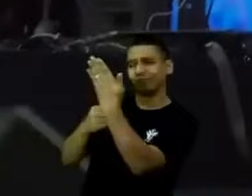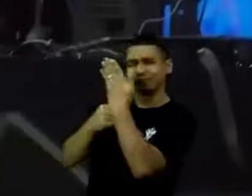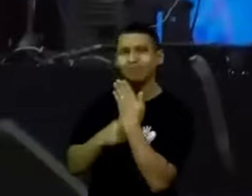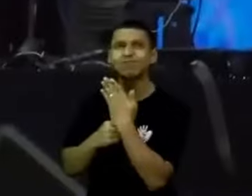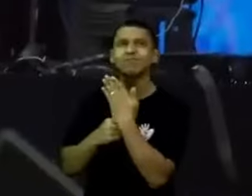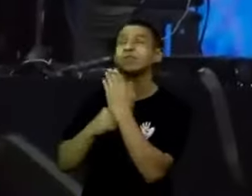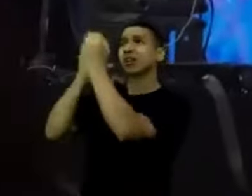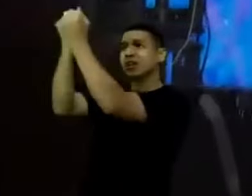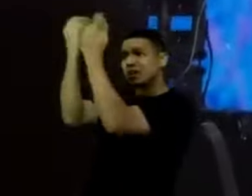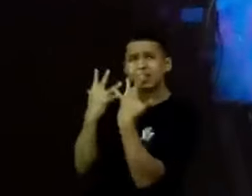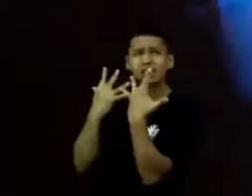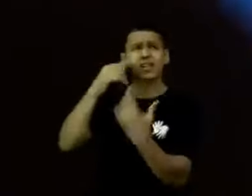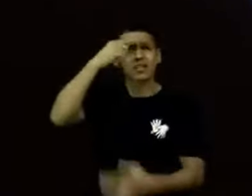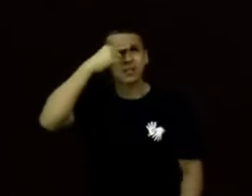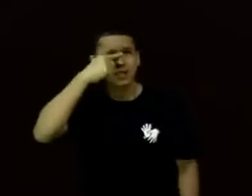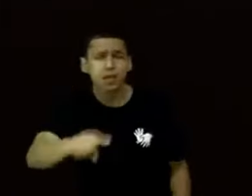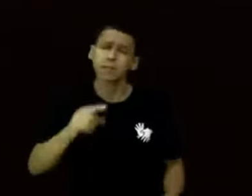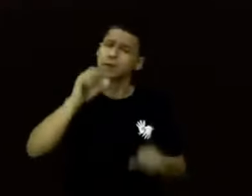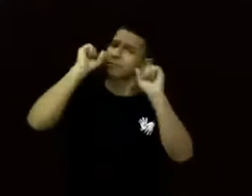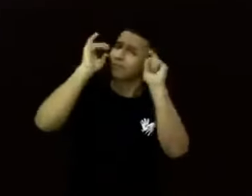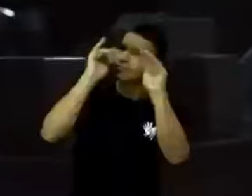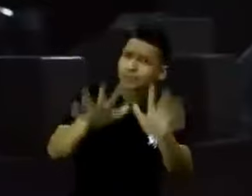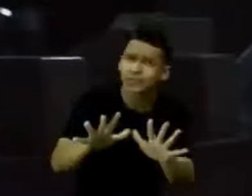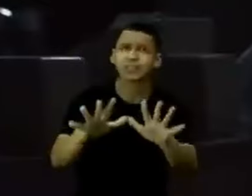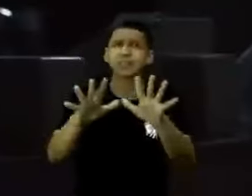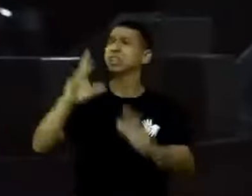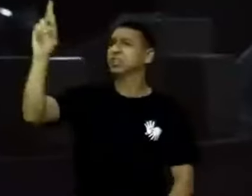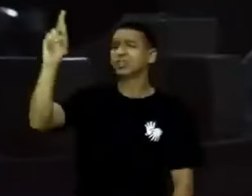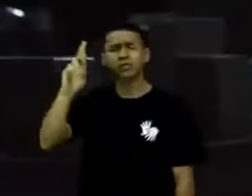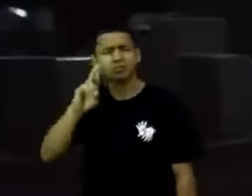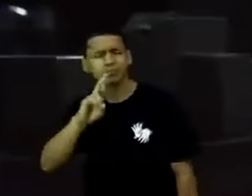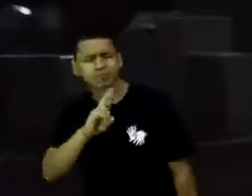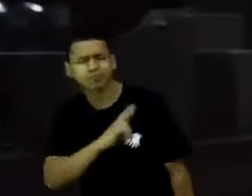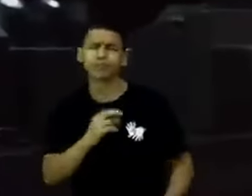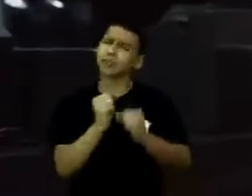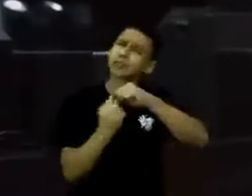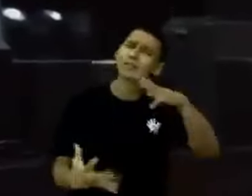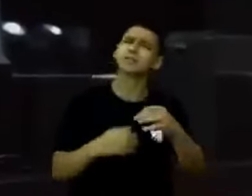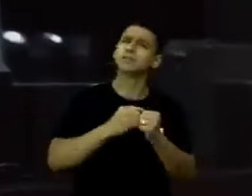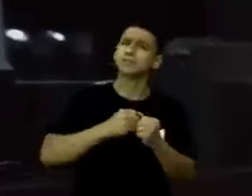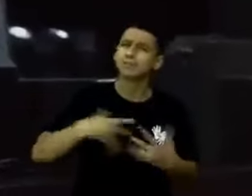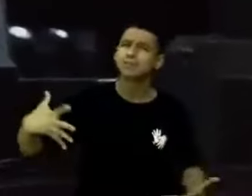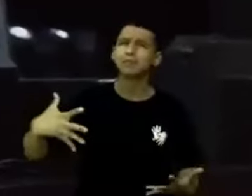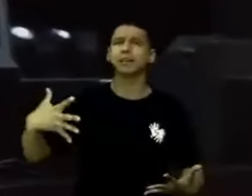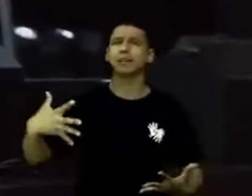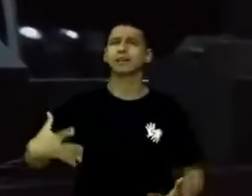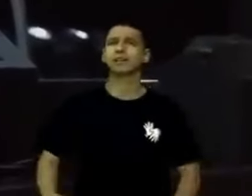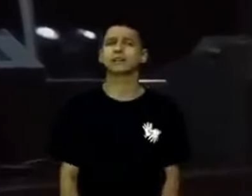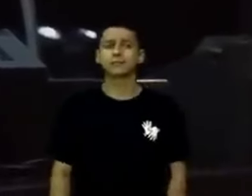de bênção, tua semana vai ser de resposta.